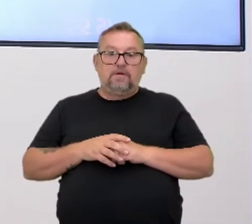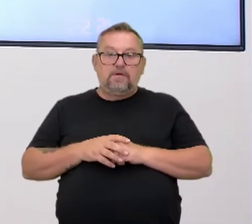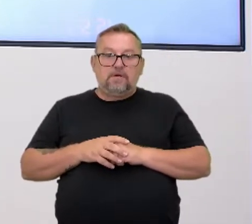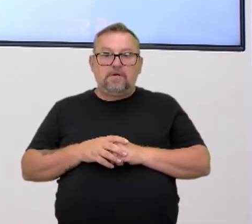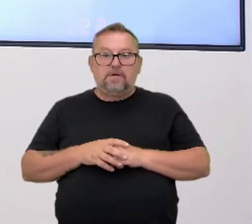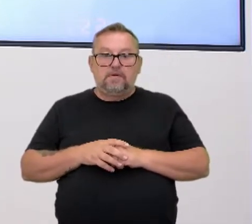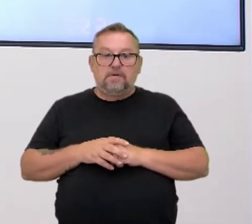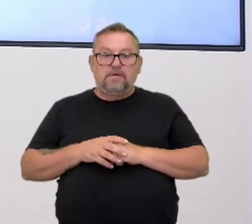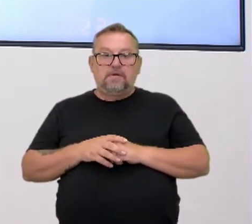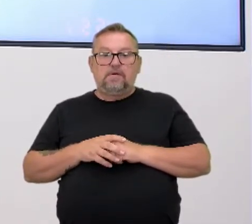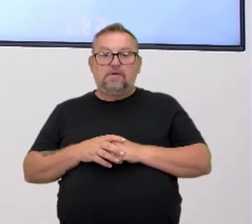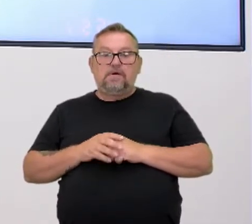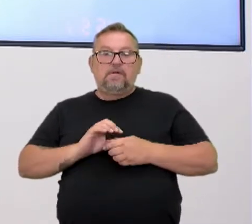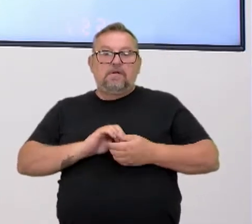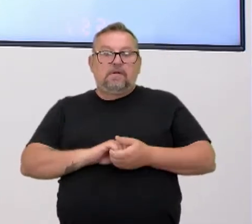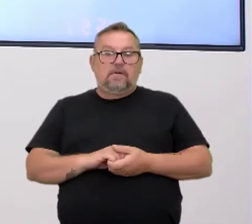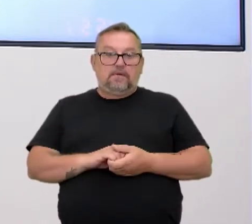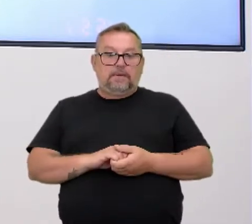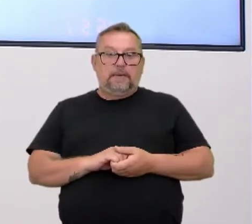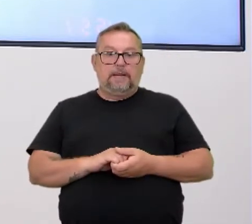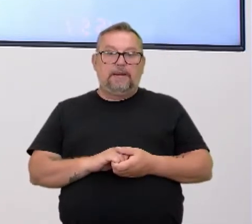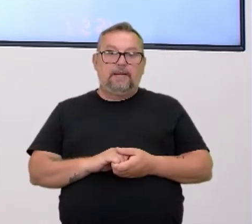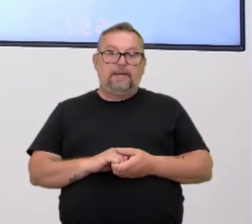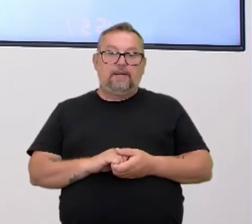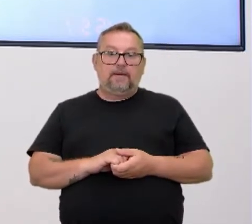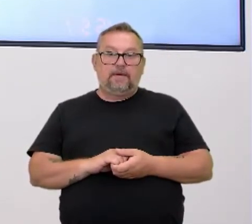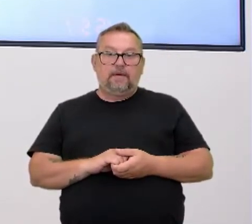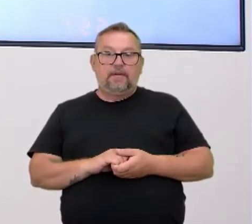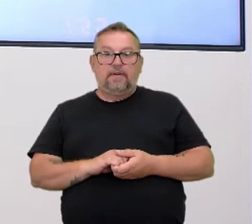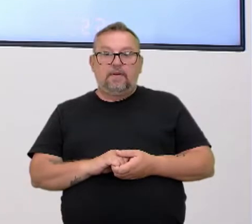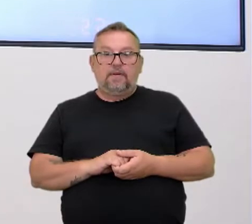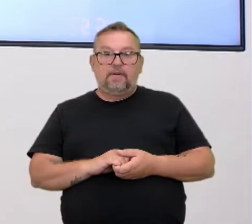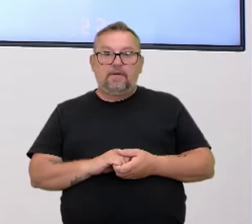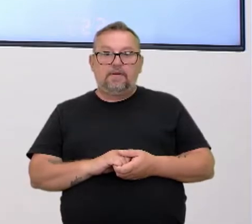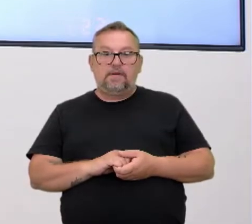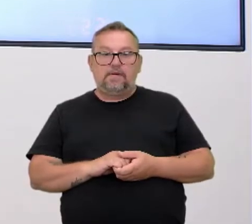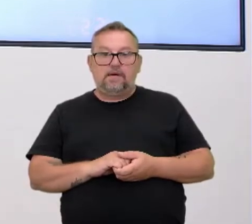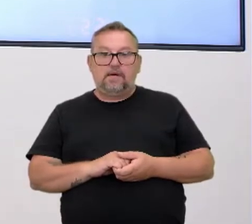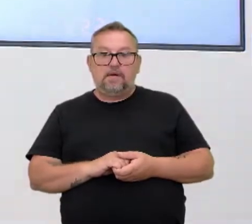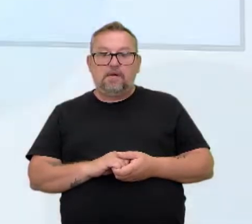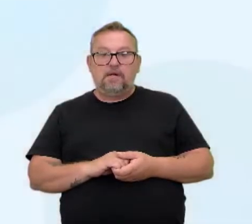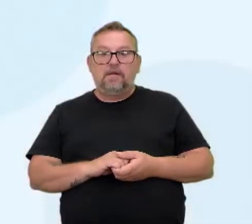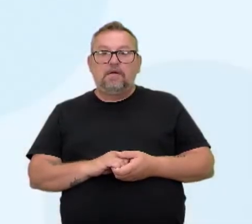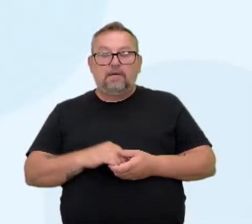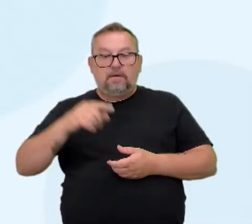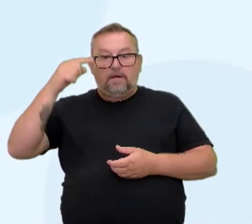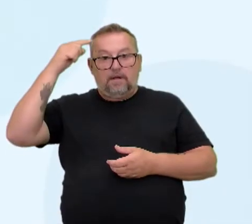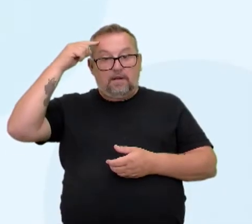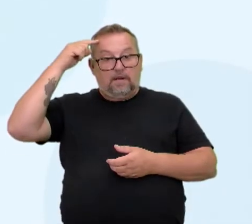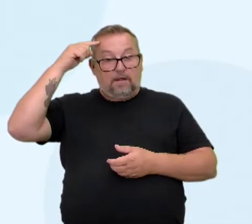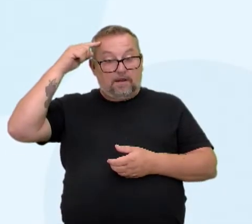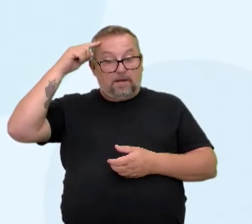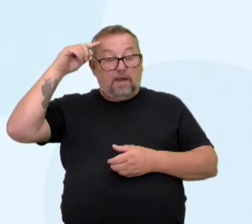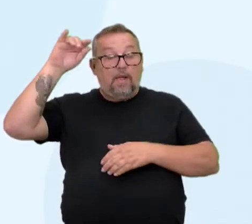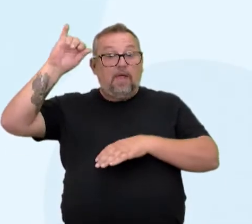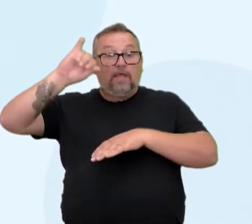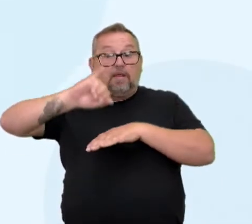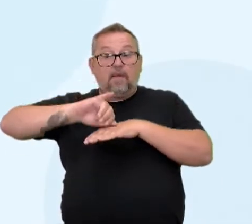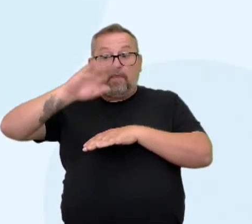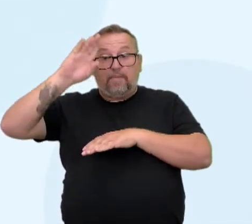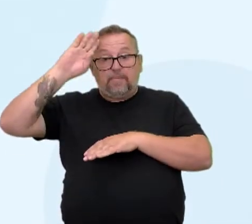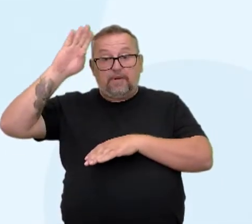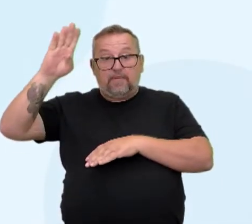aí os conectores. A ideia central, então fora o tema, a gente tem a ideia central. É